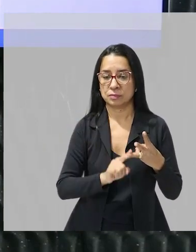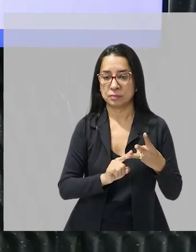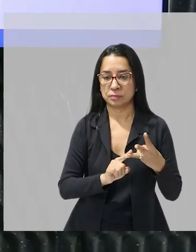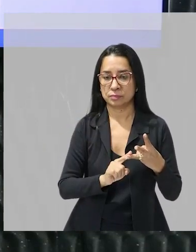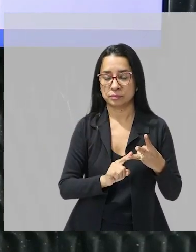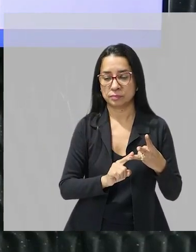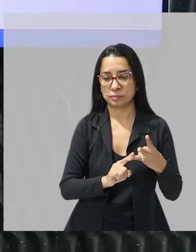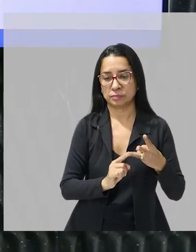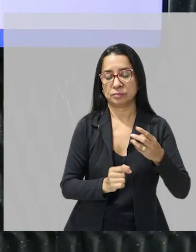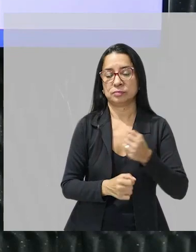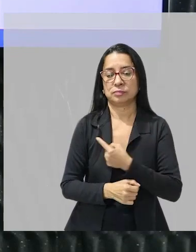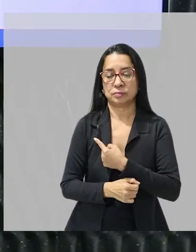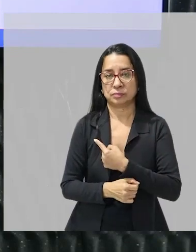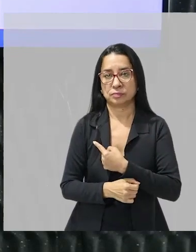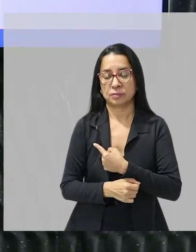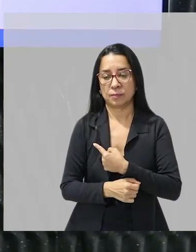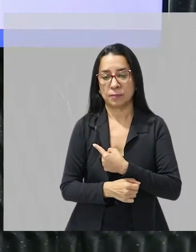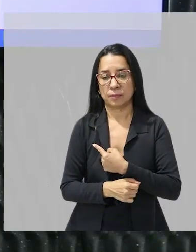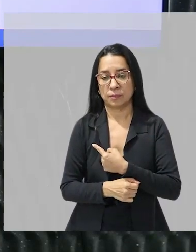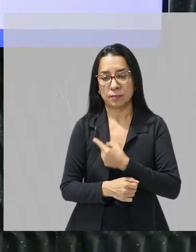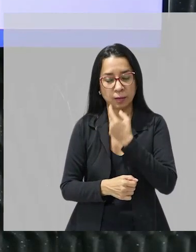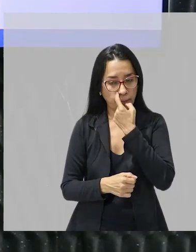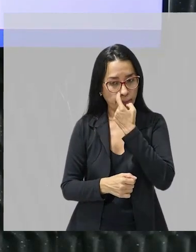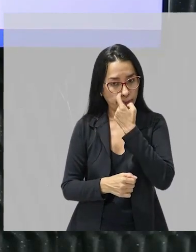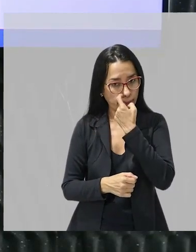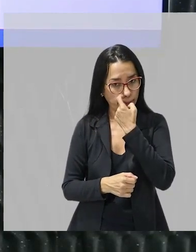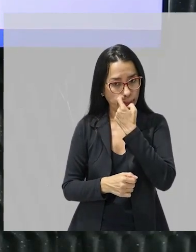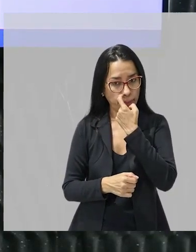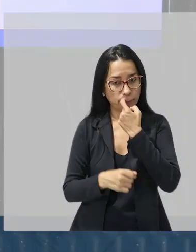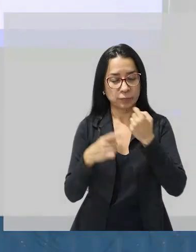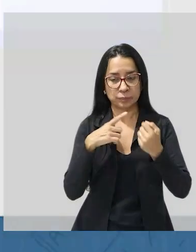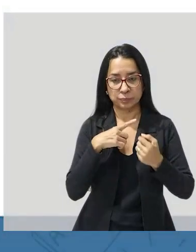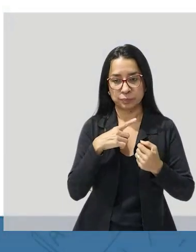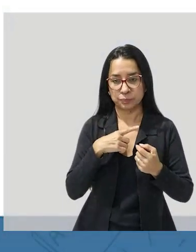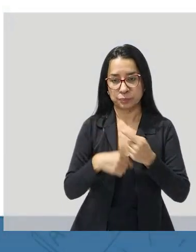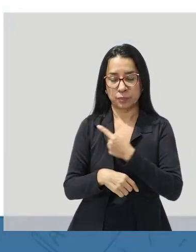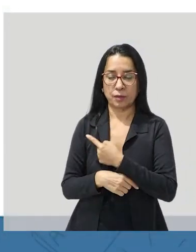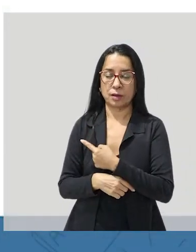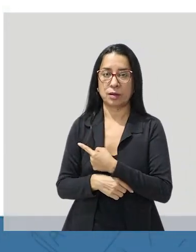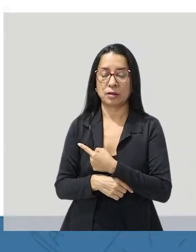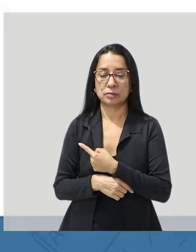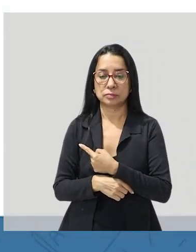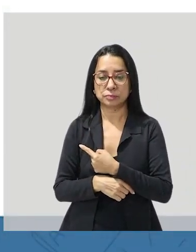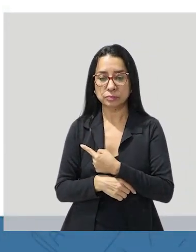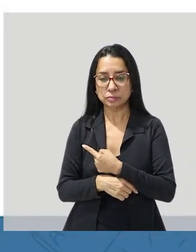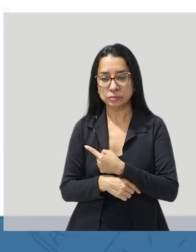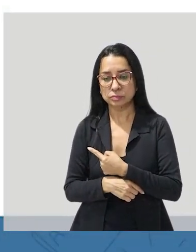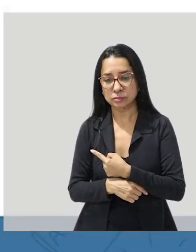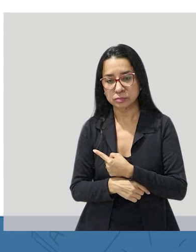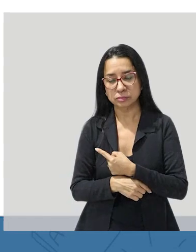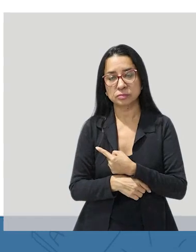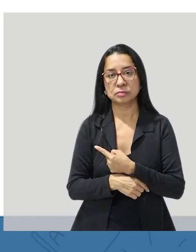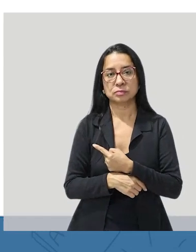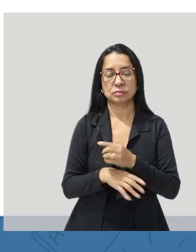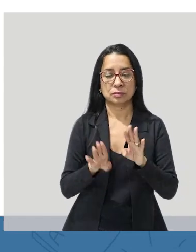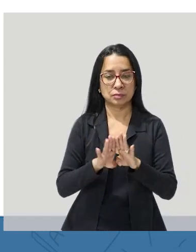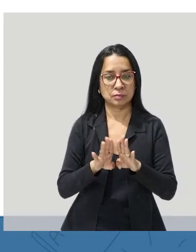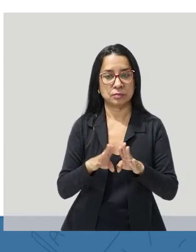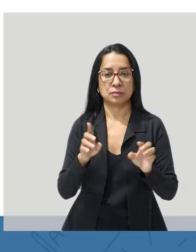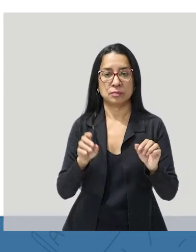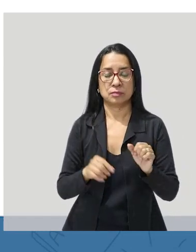na região da laringe. E aí nós temos a laringofaringe, tá? E